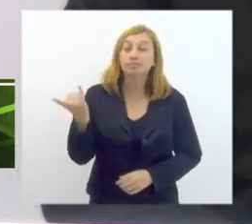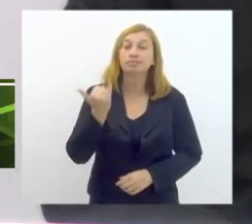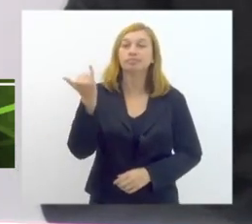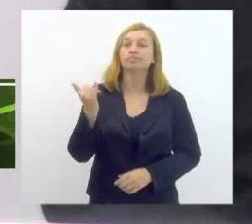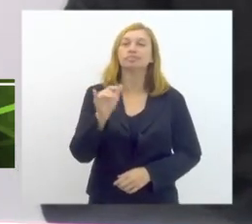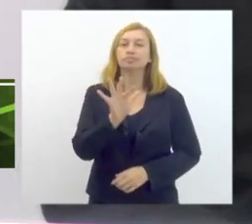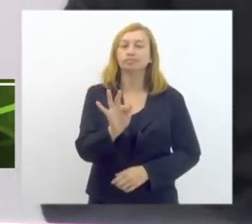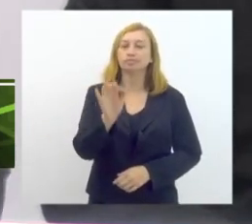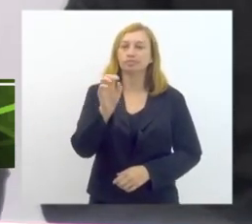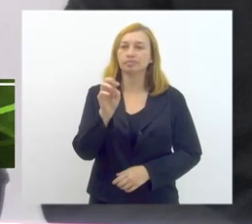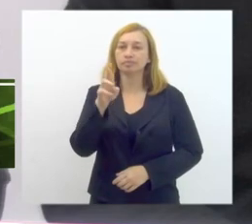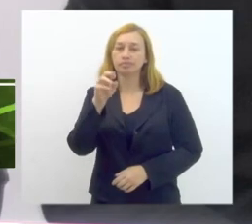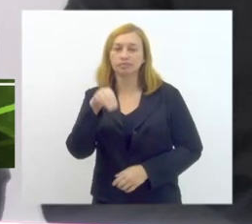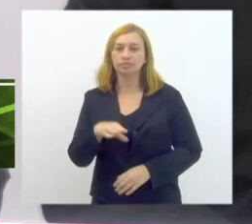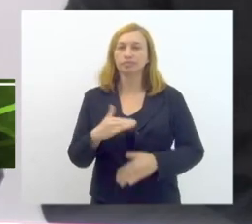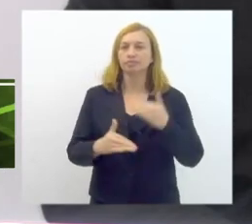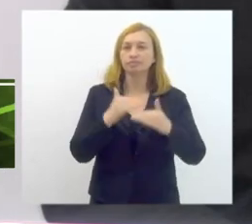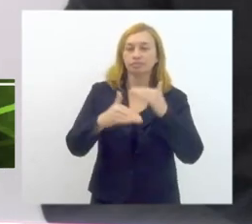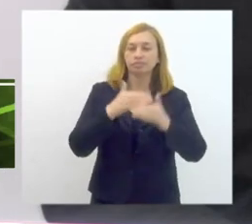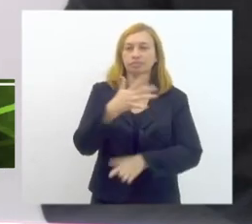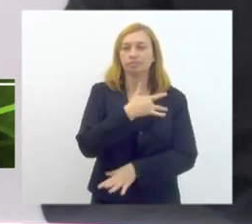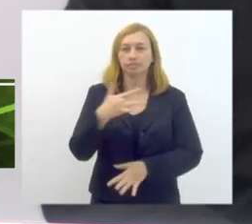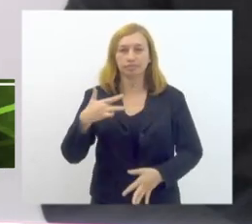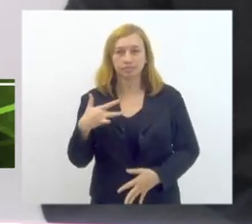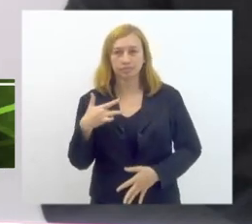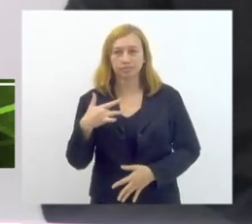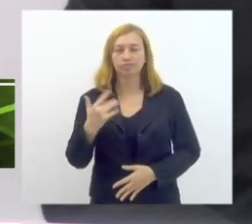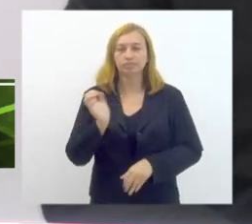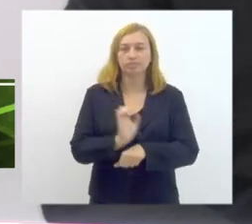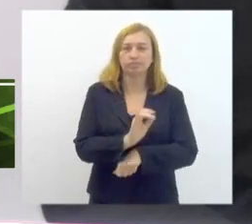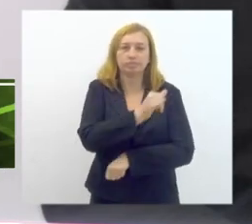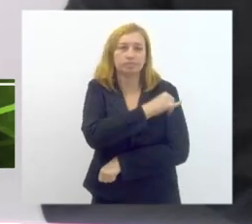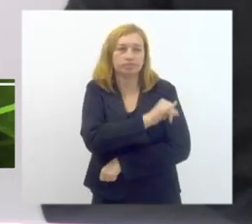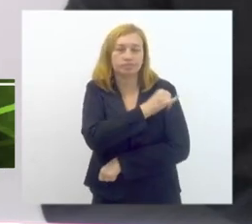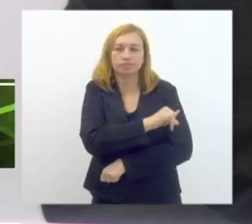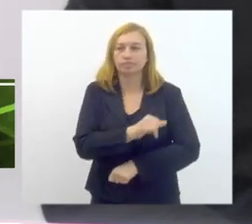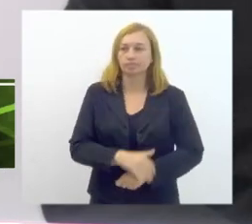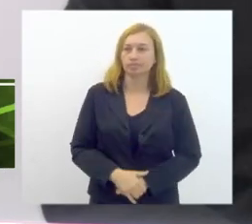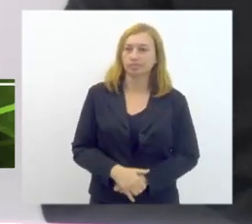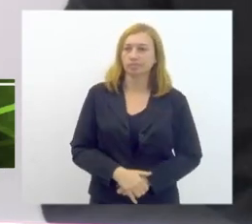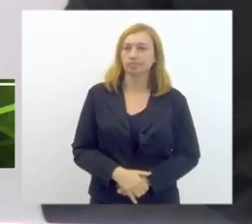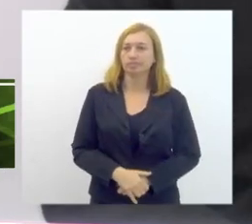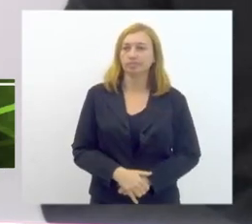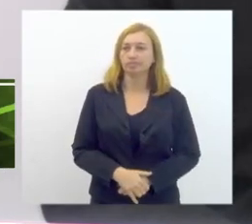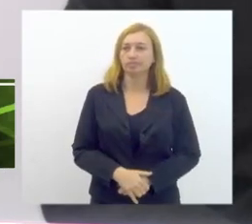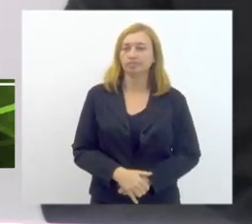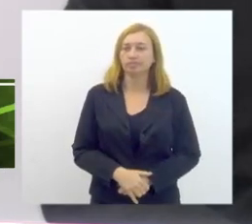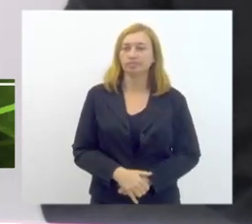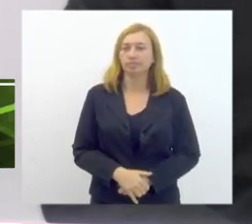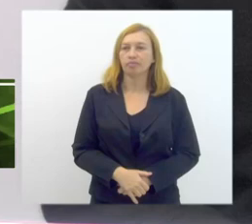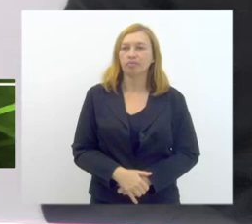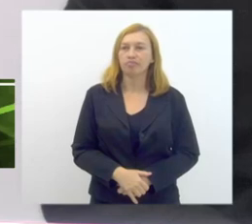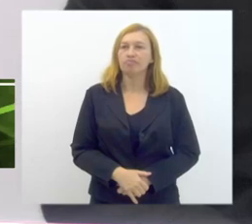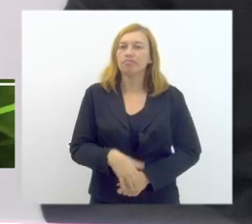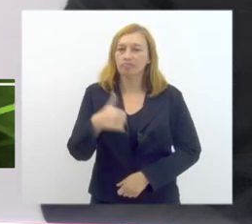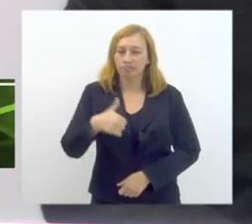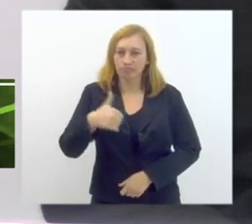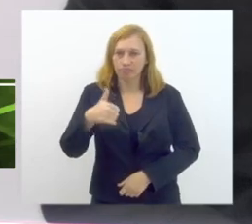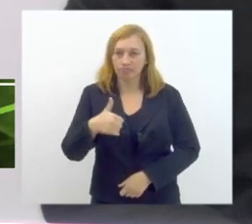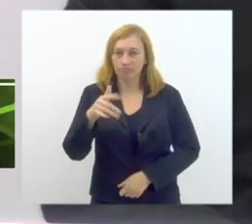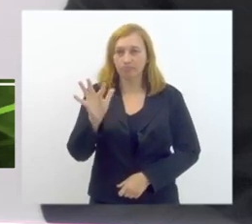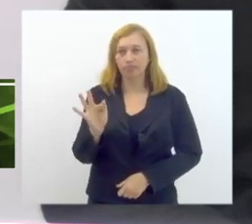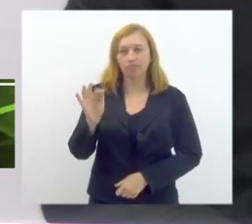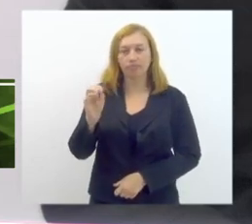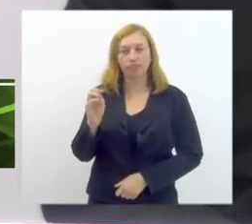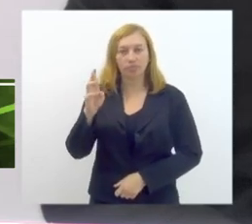fórum para o desenvolvimento da saúde do Estado do Rio de Janeiro. Como é o primeiro fórum e é uma